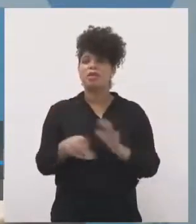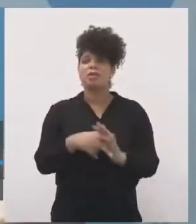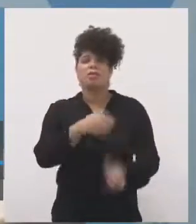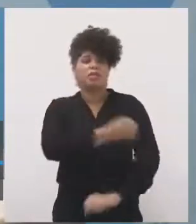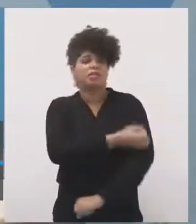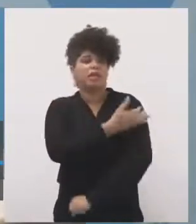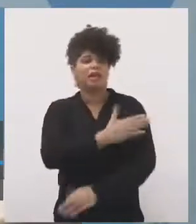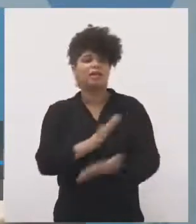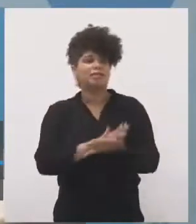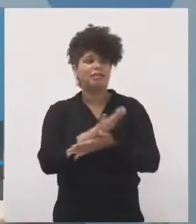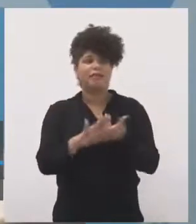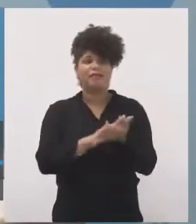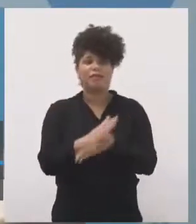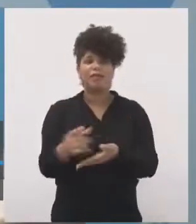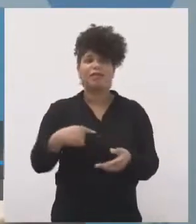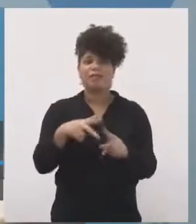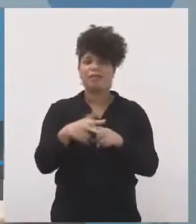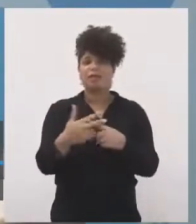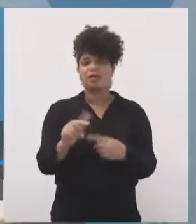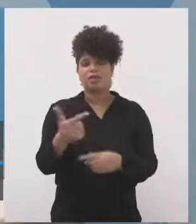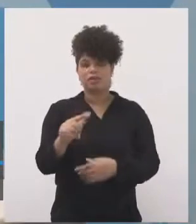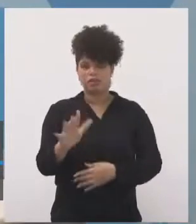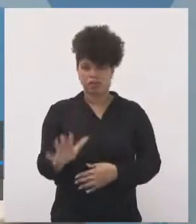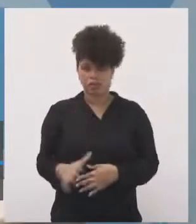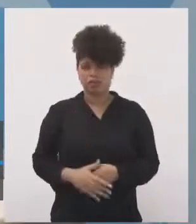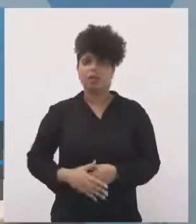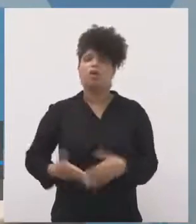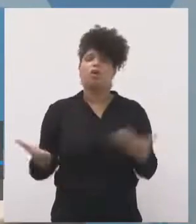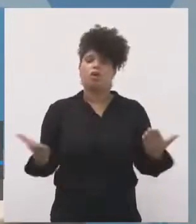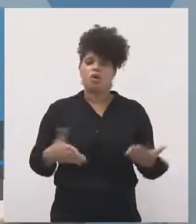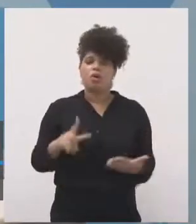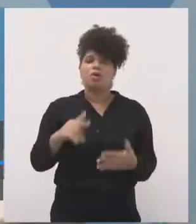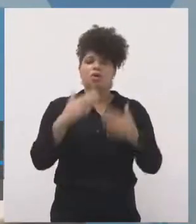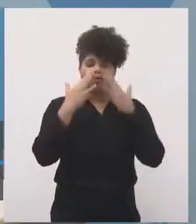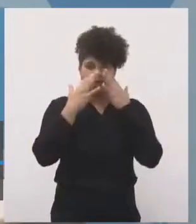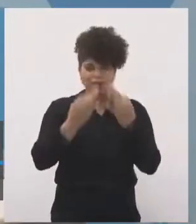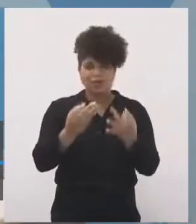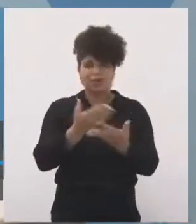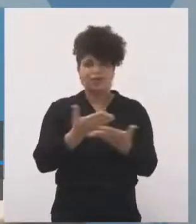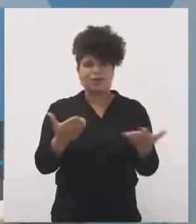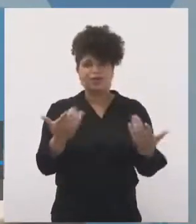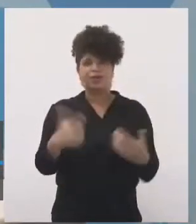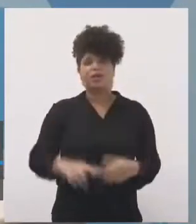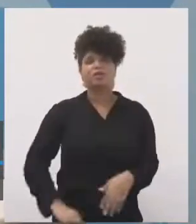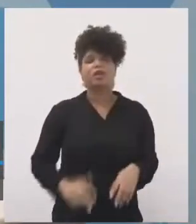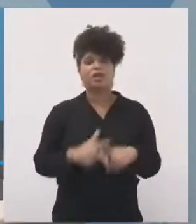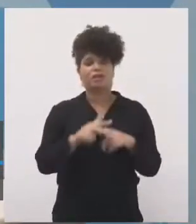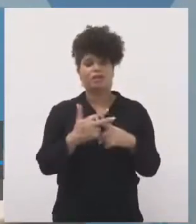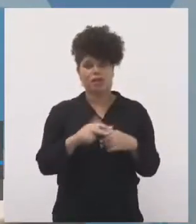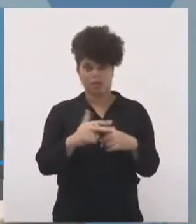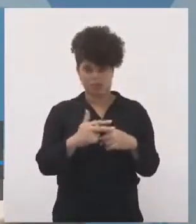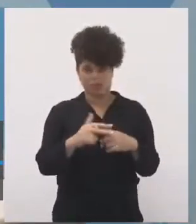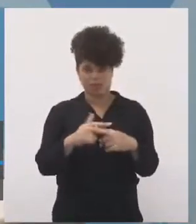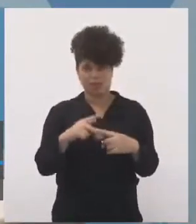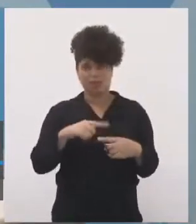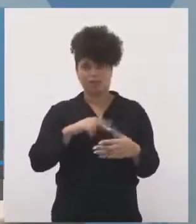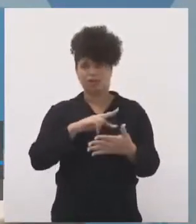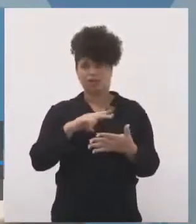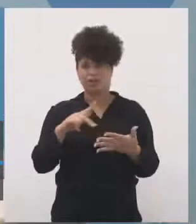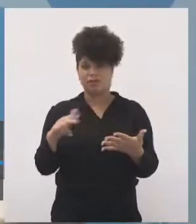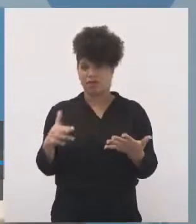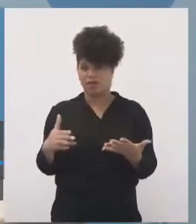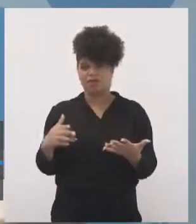iniciais, não temos ferramenta para anos iniciais. Então, hoje, atendendo a pedidos, a gente vai trazer uma ferramenta aí que tem milhões